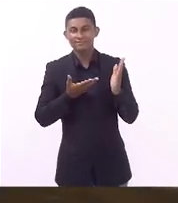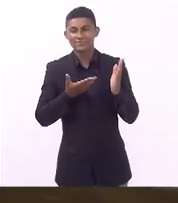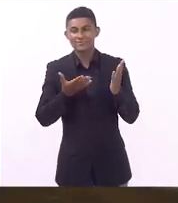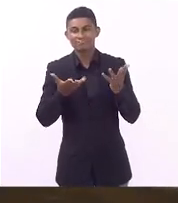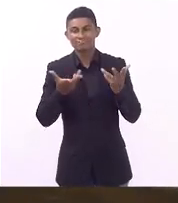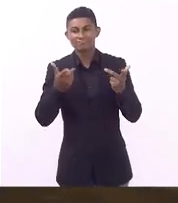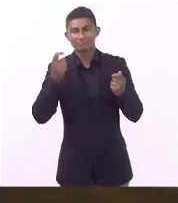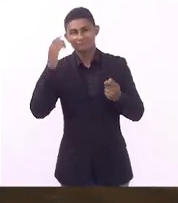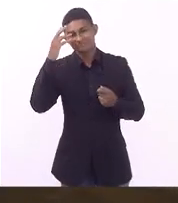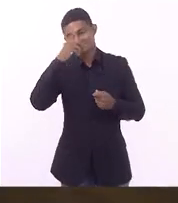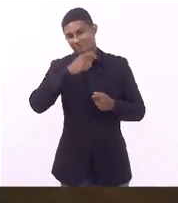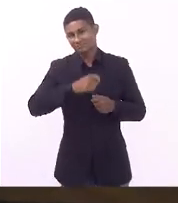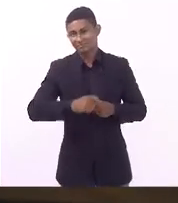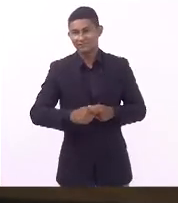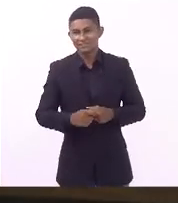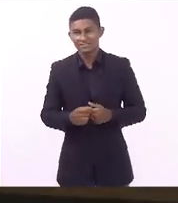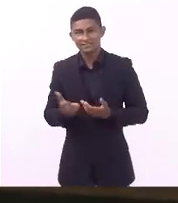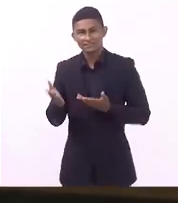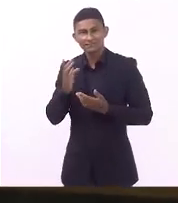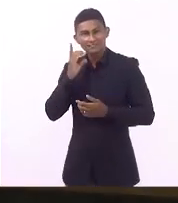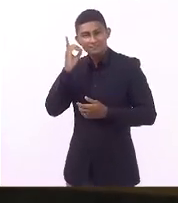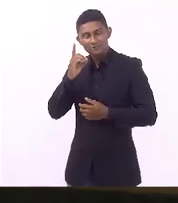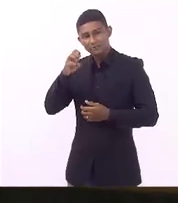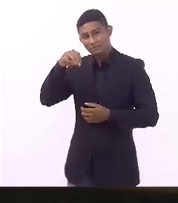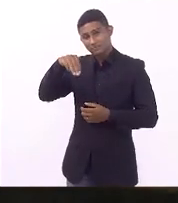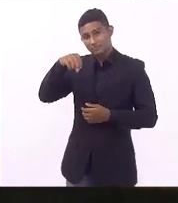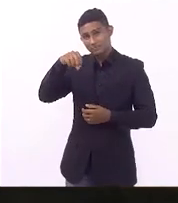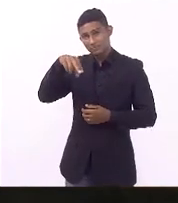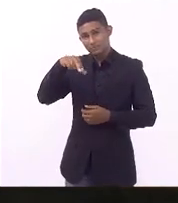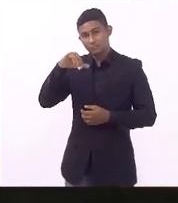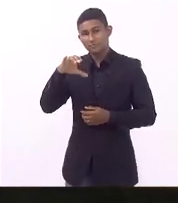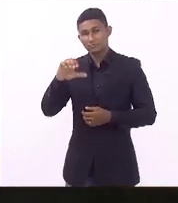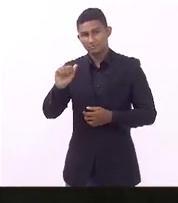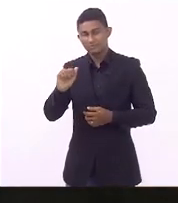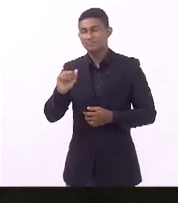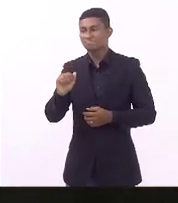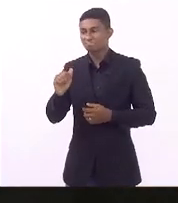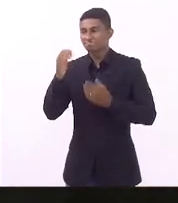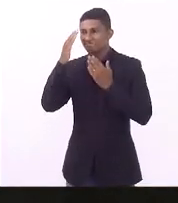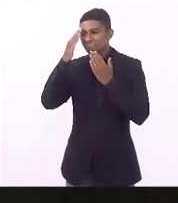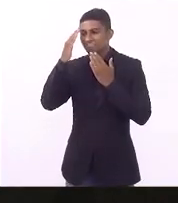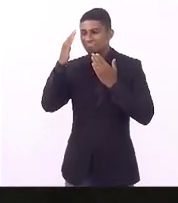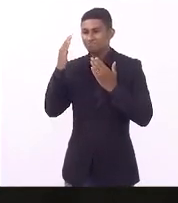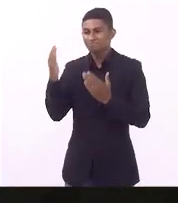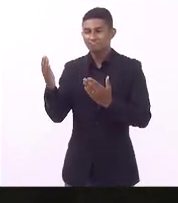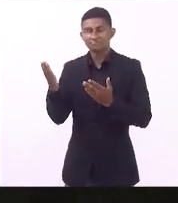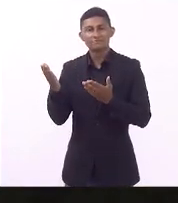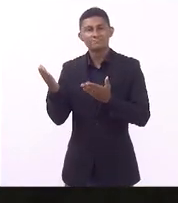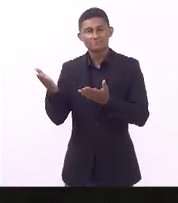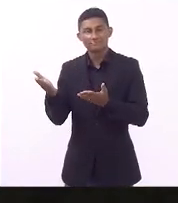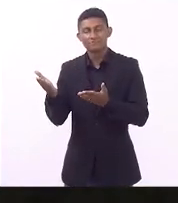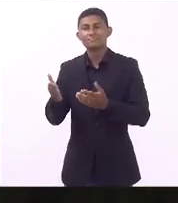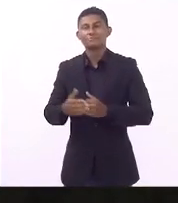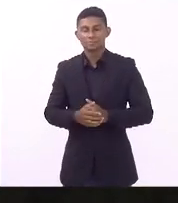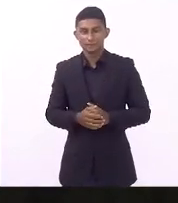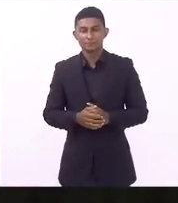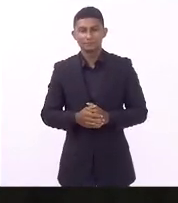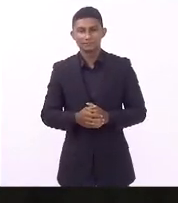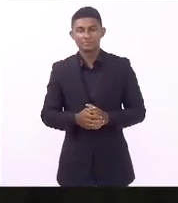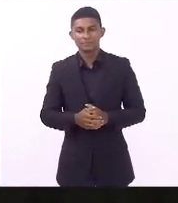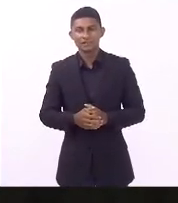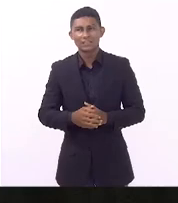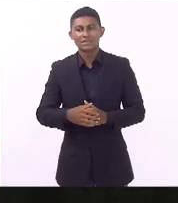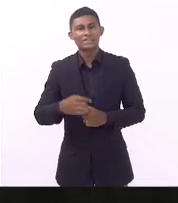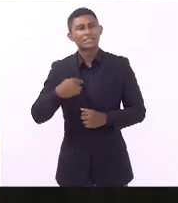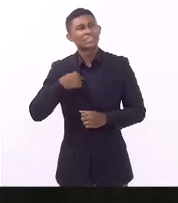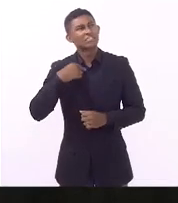Isso eu devo à brilhante deputada Mônica Francisco. Eu quero agradecer a ela essa homenagem. Eu jamais poderia